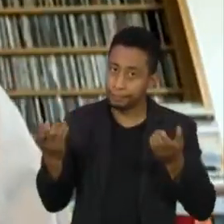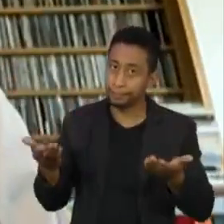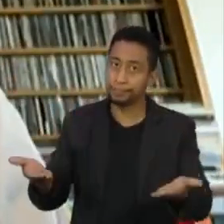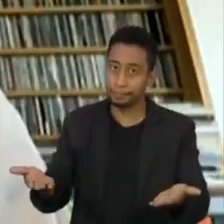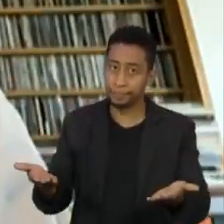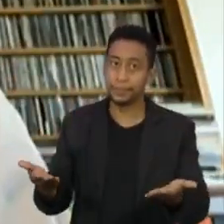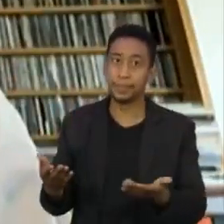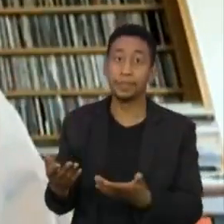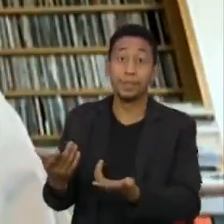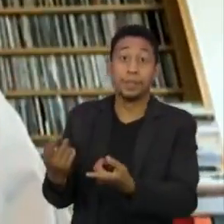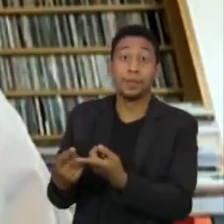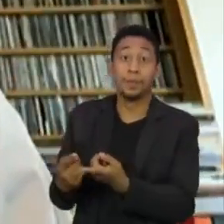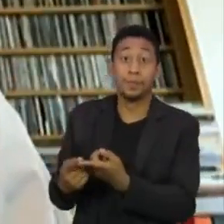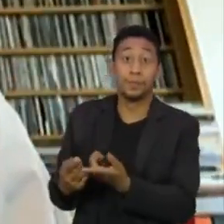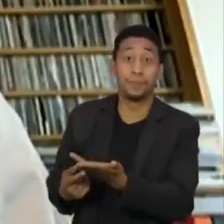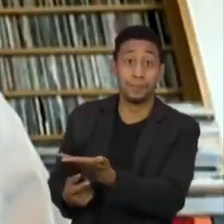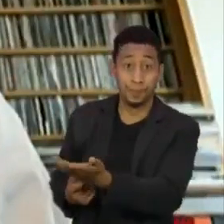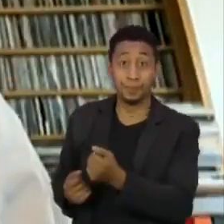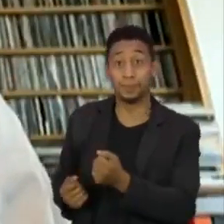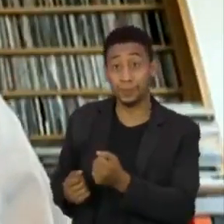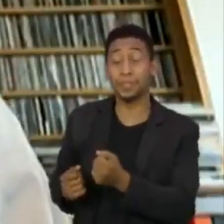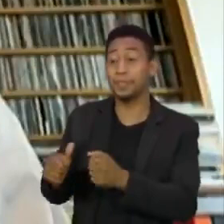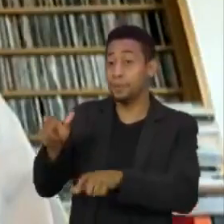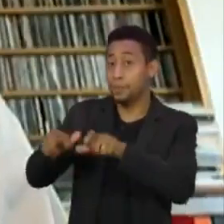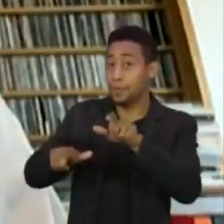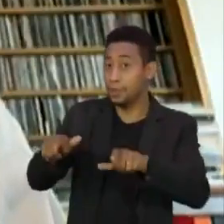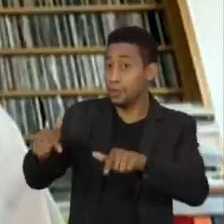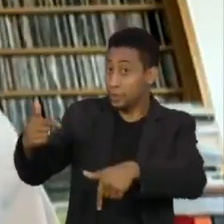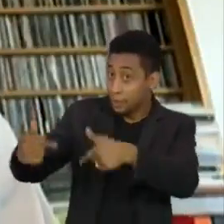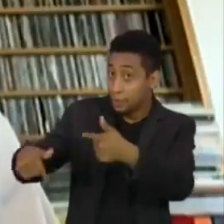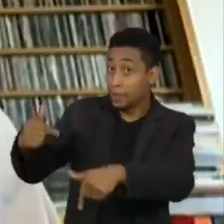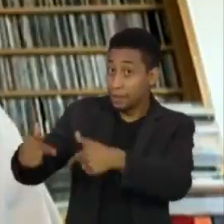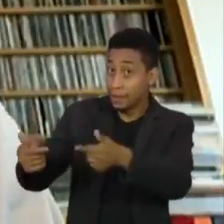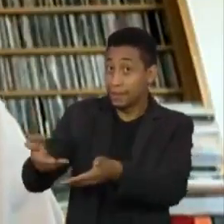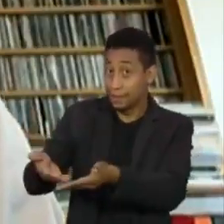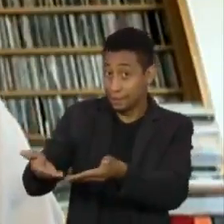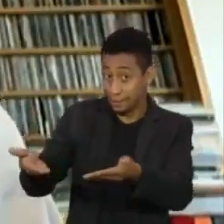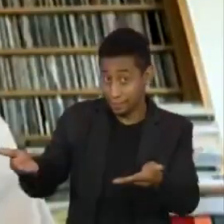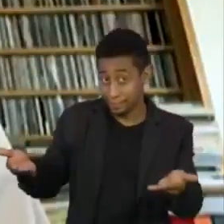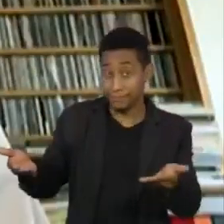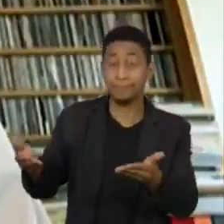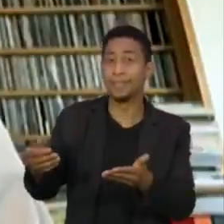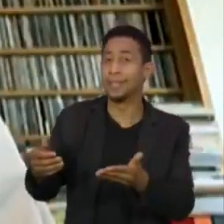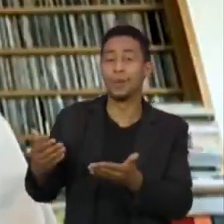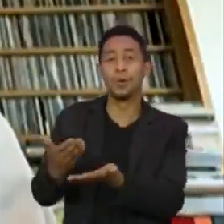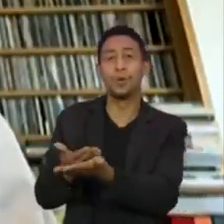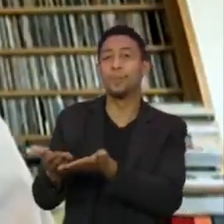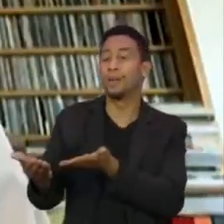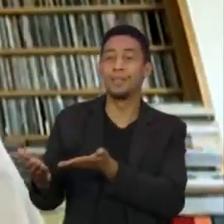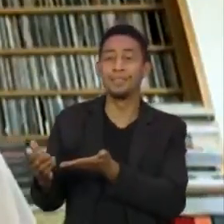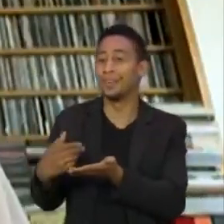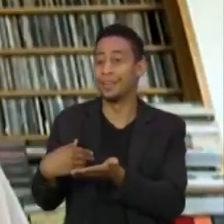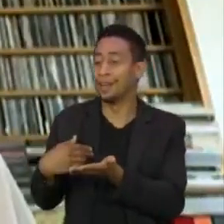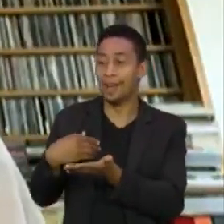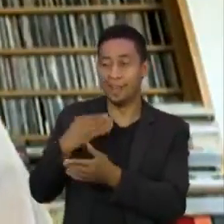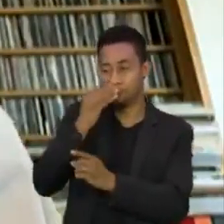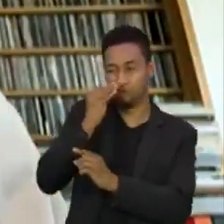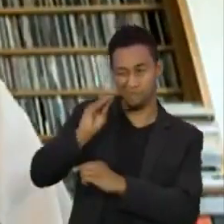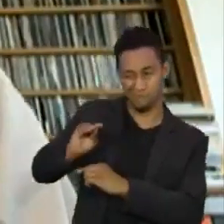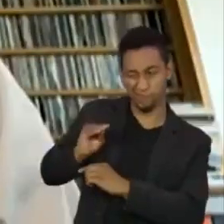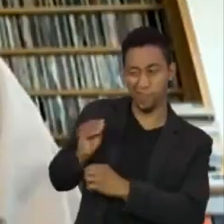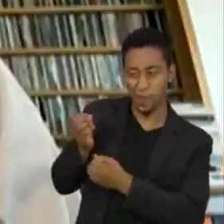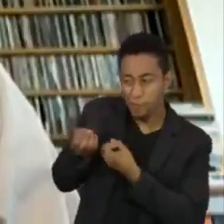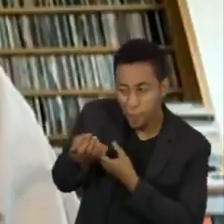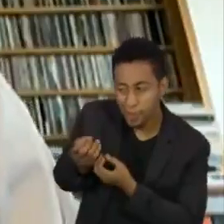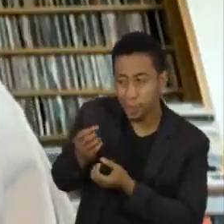porque todos aqueles que trabalham com esse elemento passam a ser desqualificados e deslegitimados.